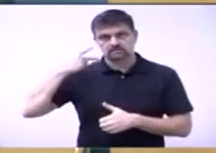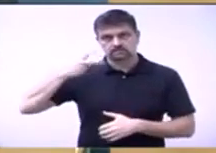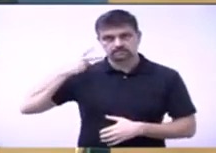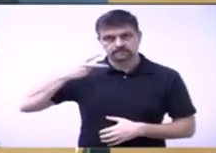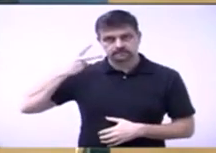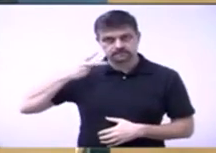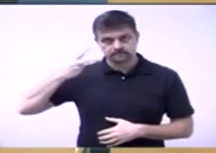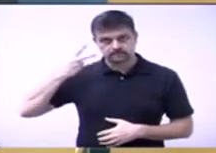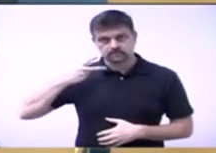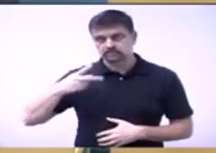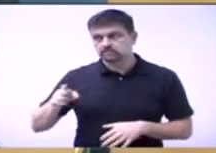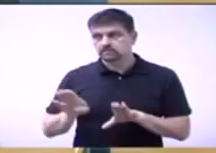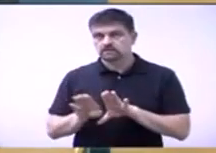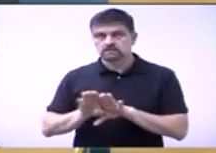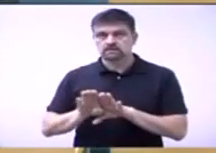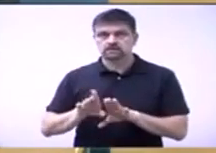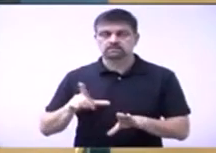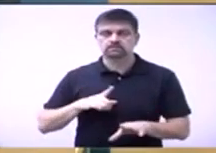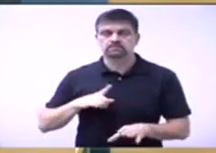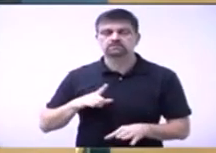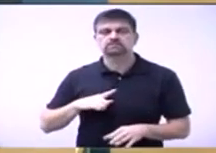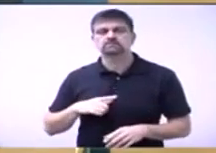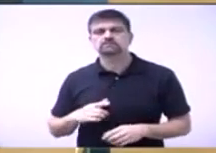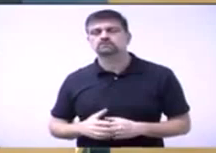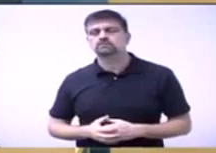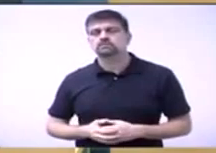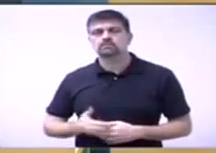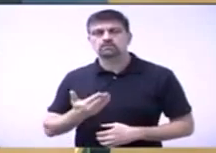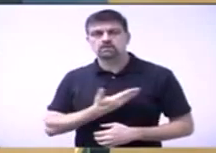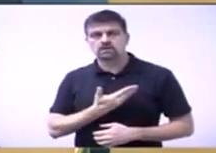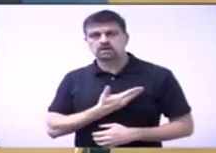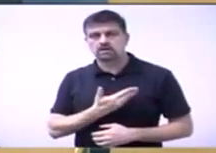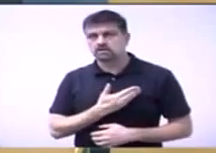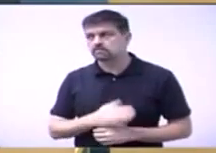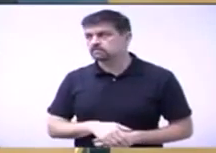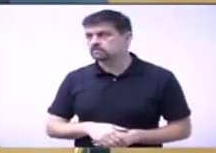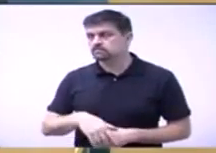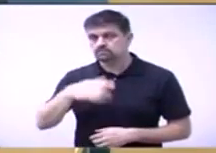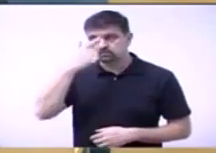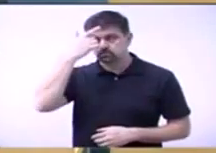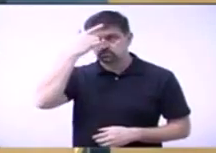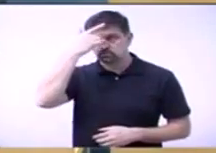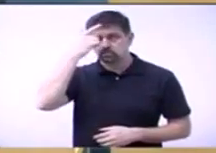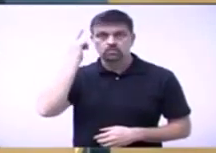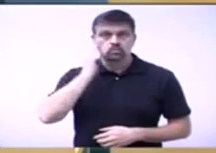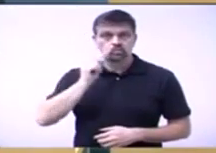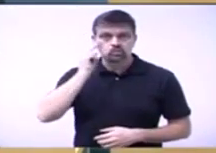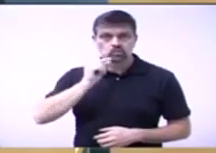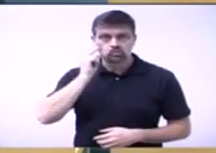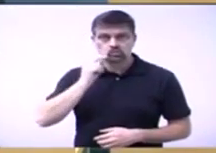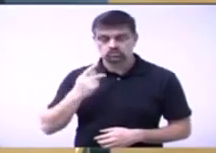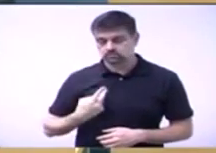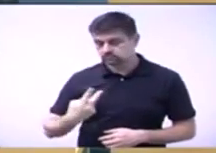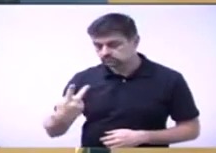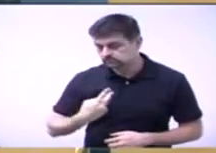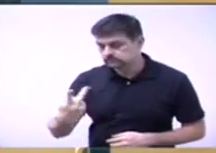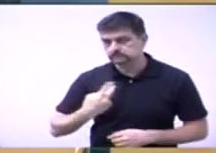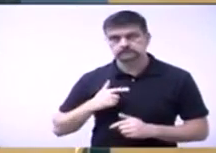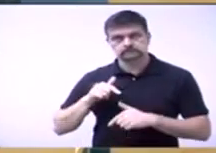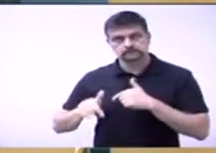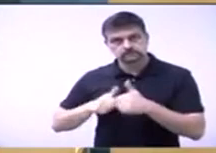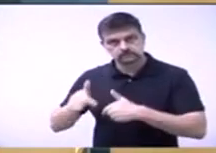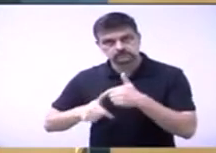juntamente com o ex-companheiro Loira e, na última, com o companheiro Duca Zelato. Sempre trabalhamos